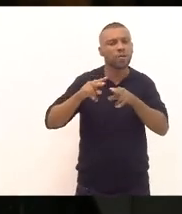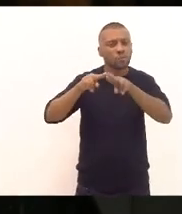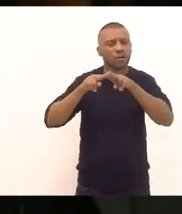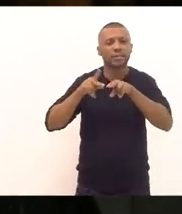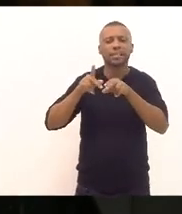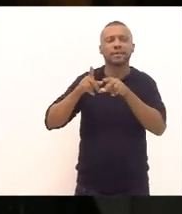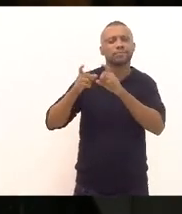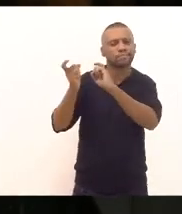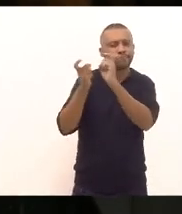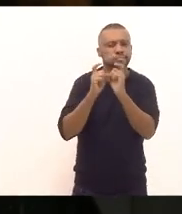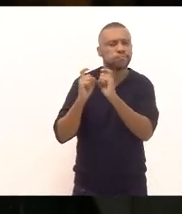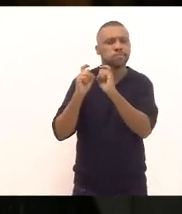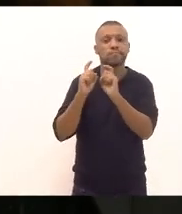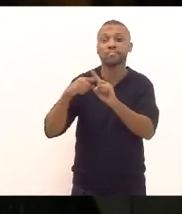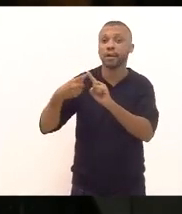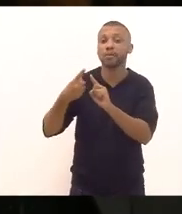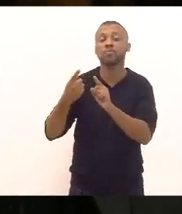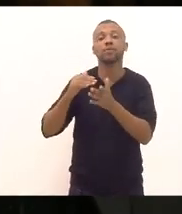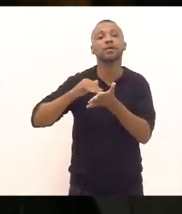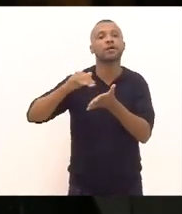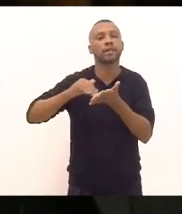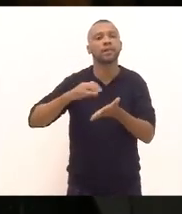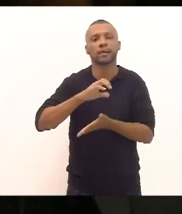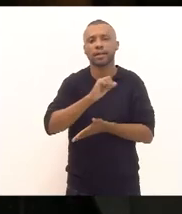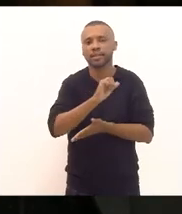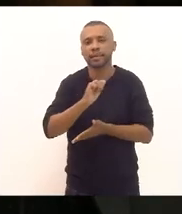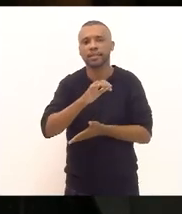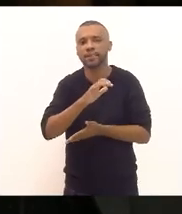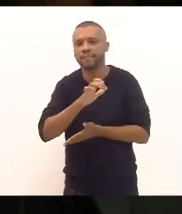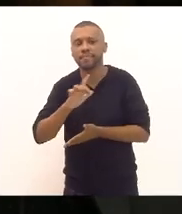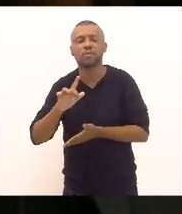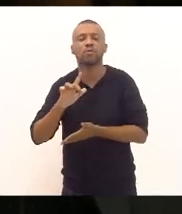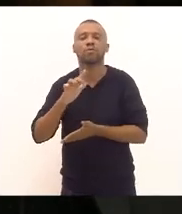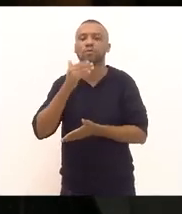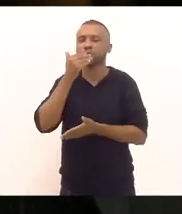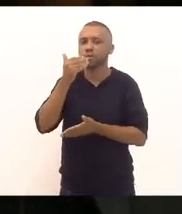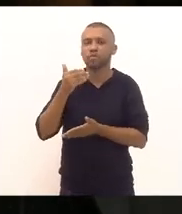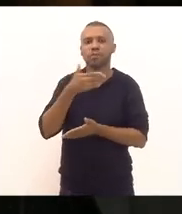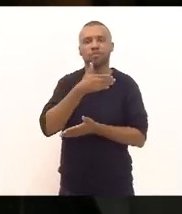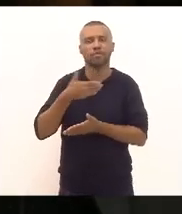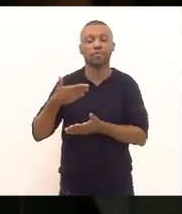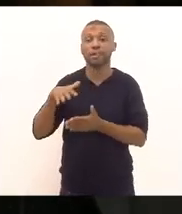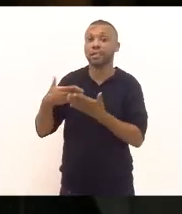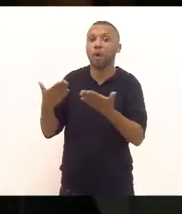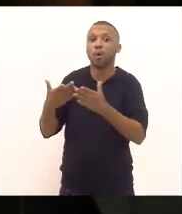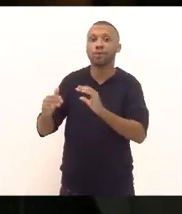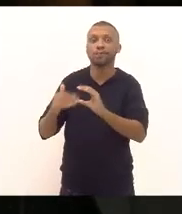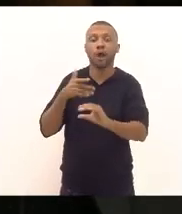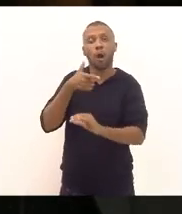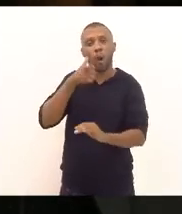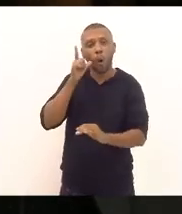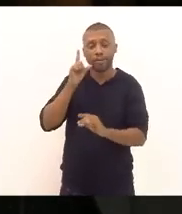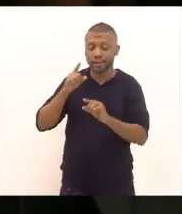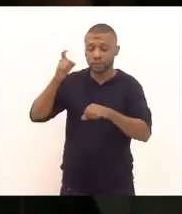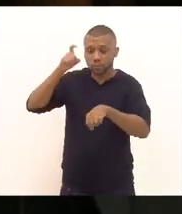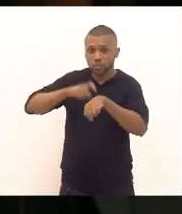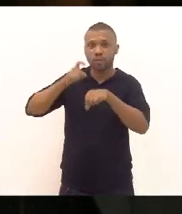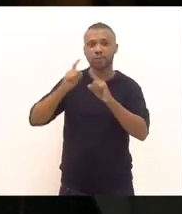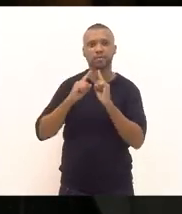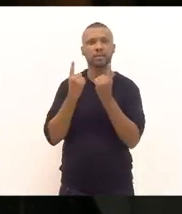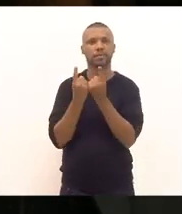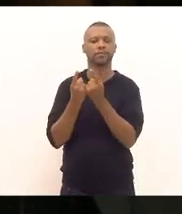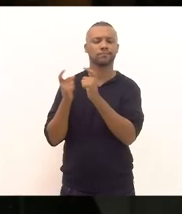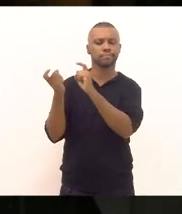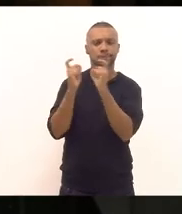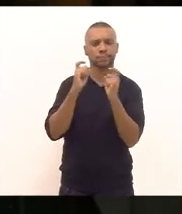e o secretário da casa civil Disse que mandaria que o governo mandaria para Assembleia ainda hoje ontem na Assembleia Porque a Ju